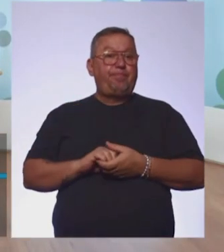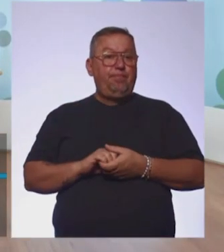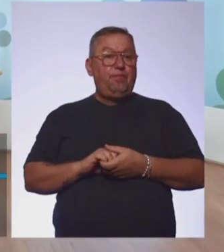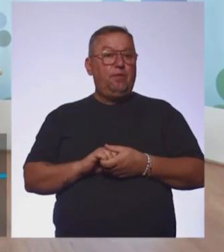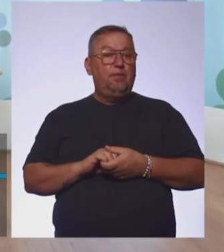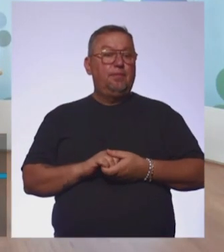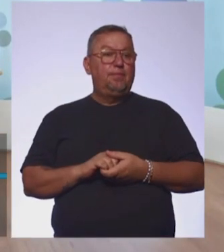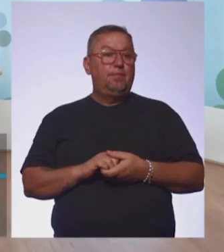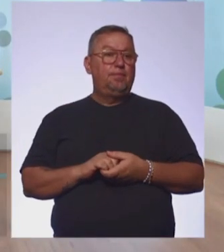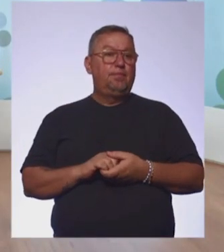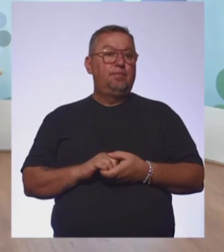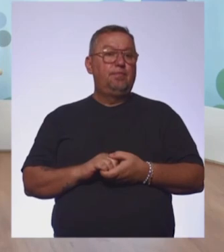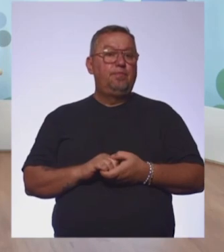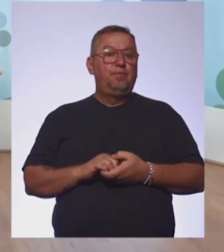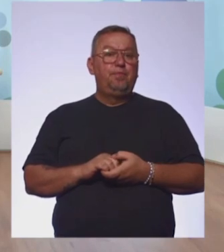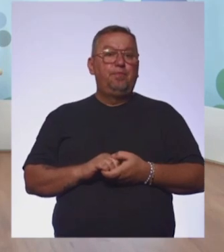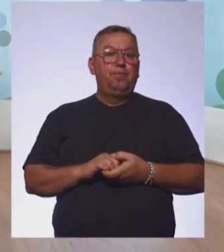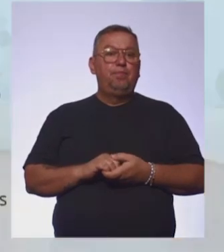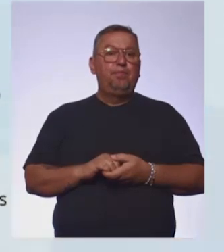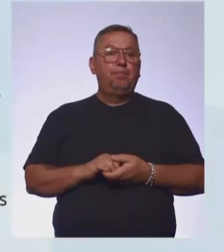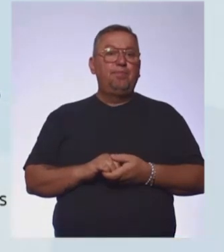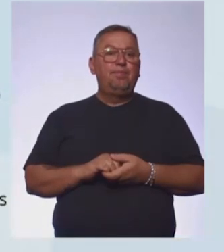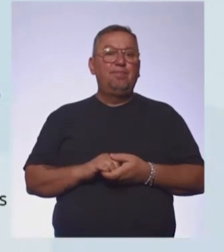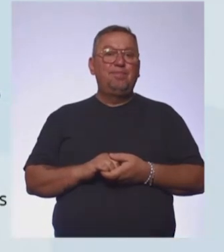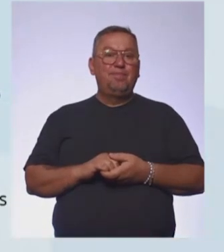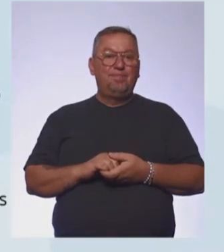colocar para eles na tela.